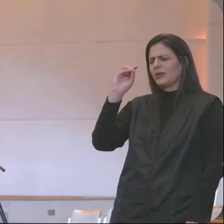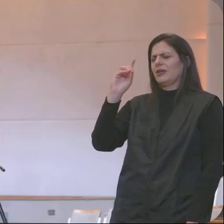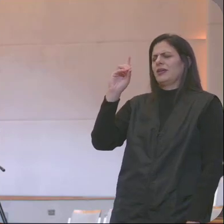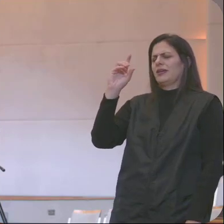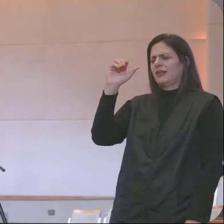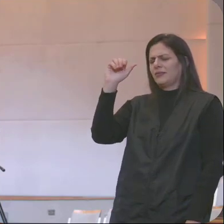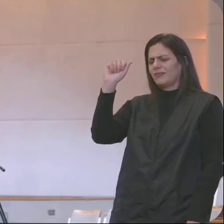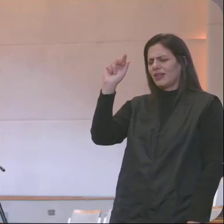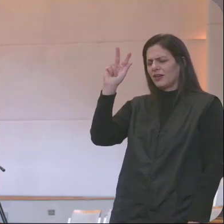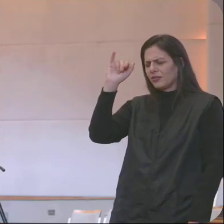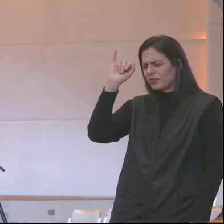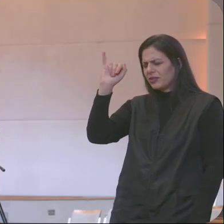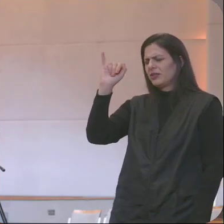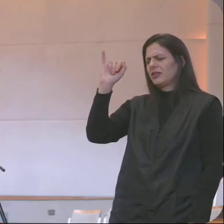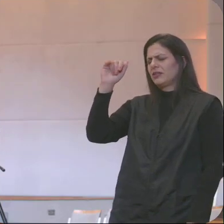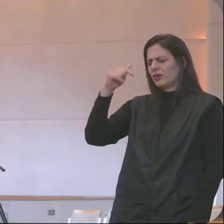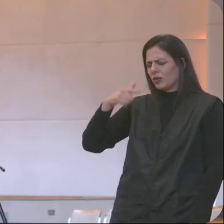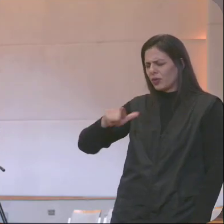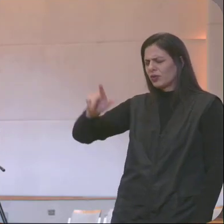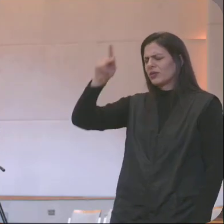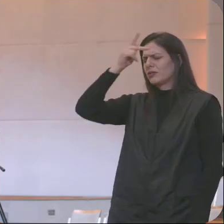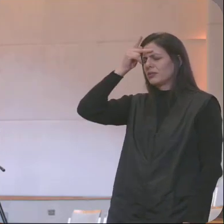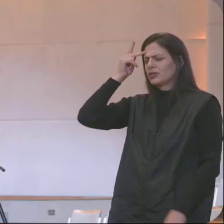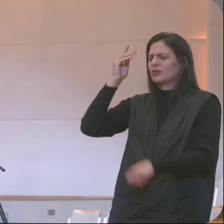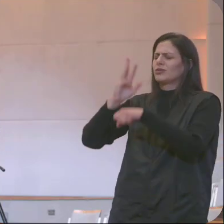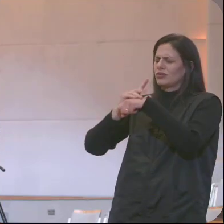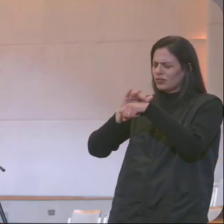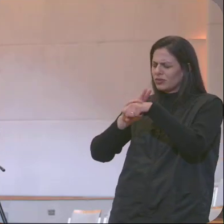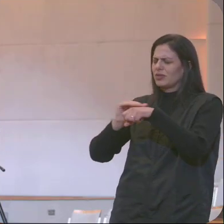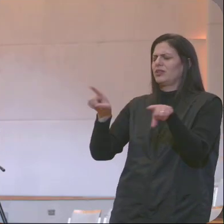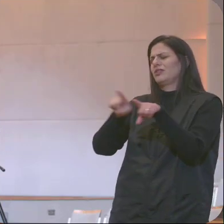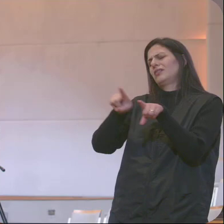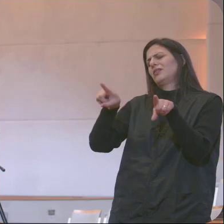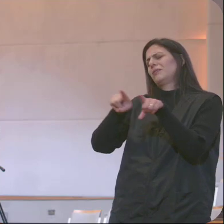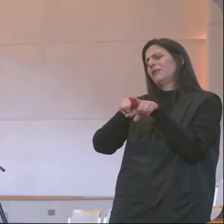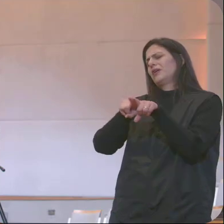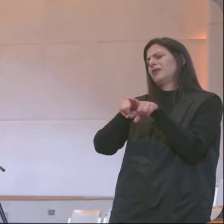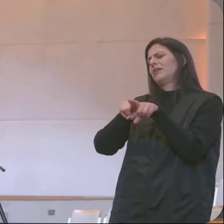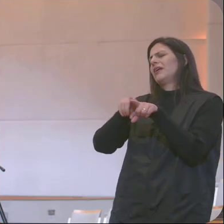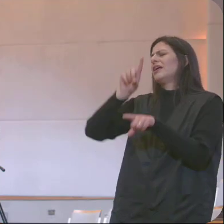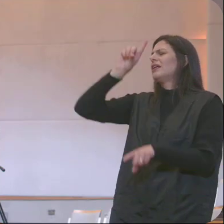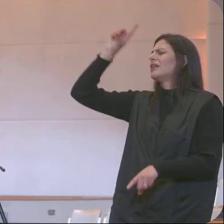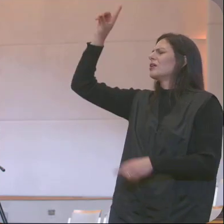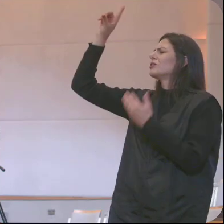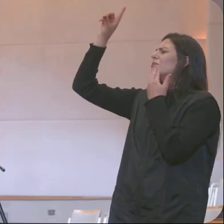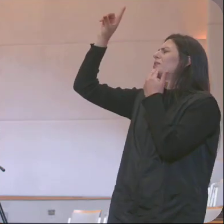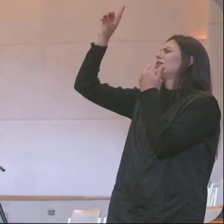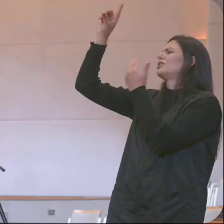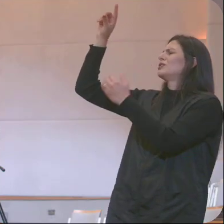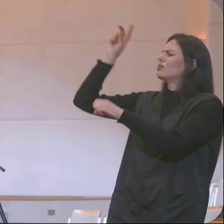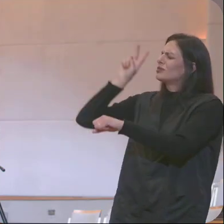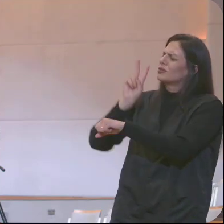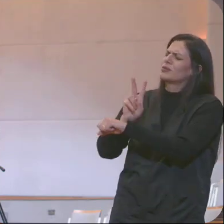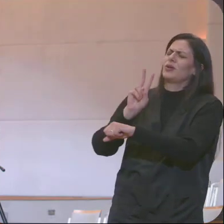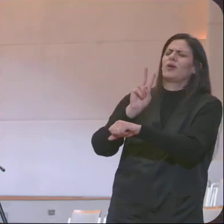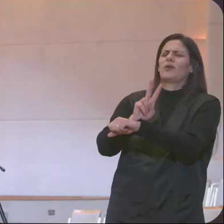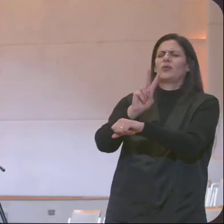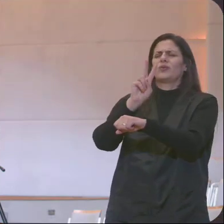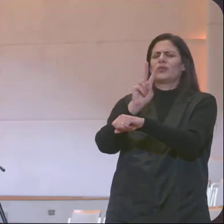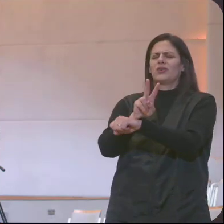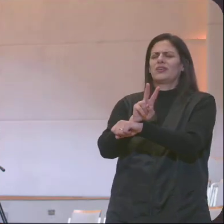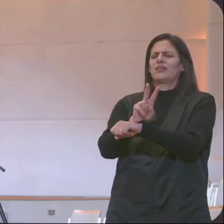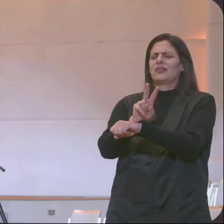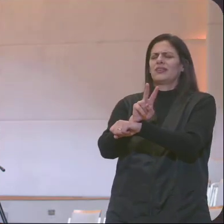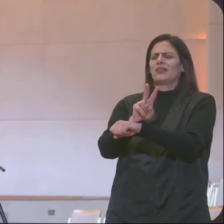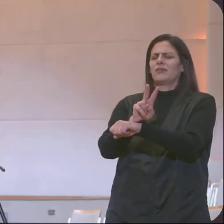a cabeça de alguns aqui, Pai, eu não sei nem o nome, mas afofa a cama no hospital, acompanha aqueles que estão